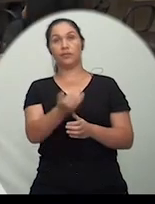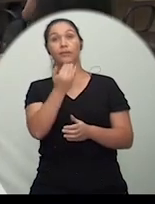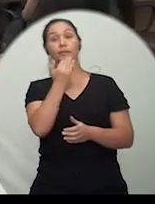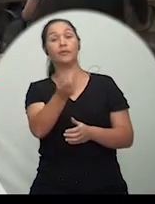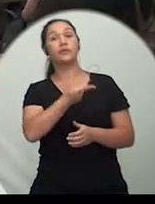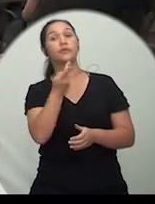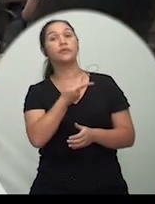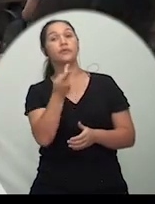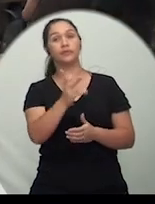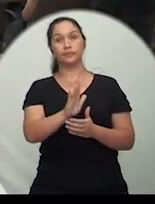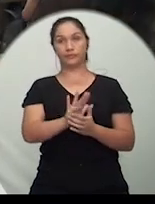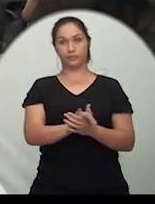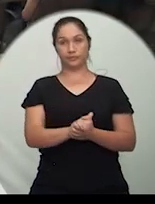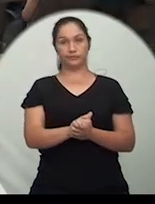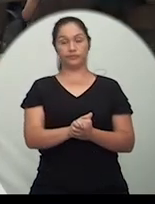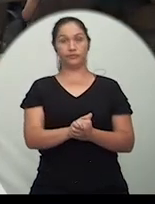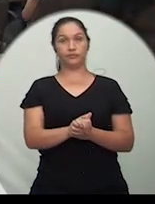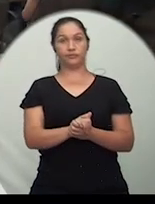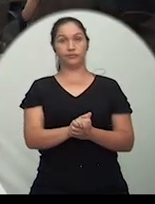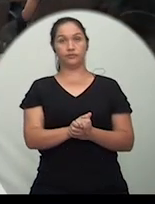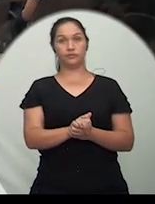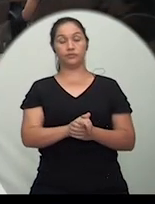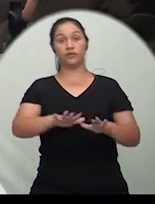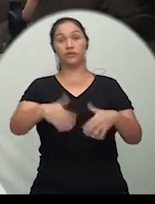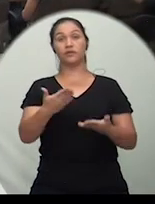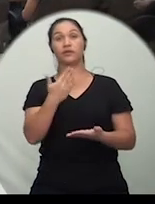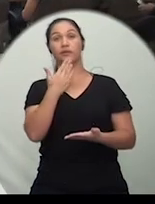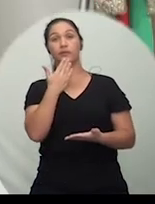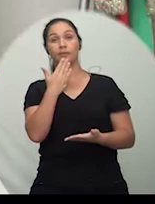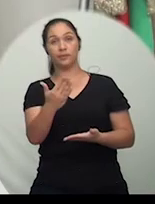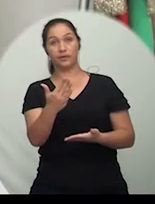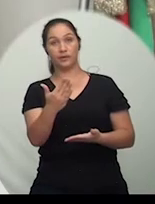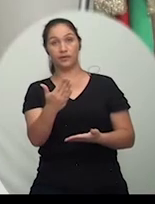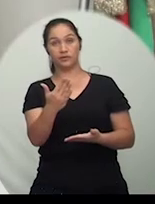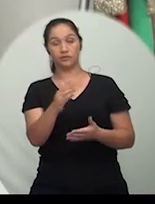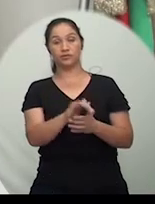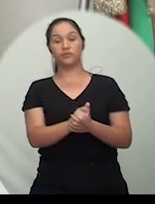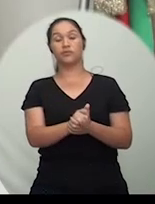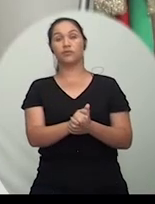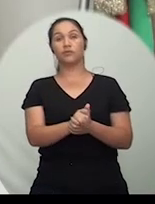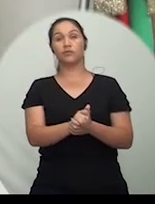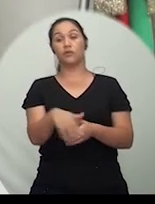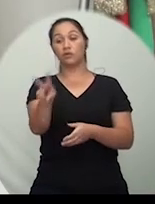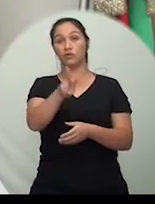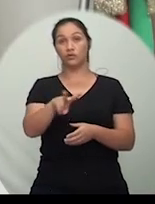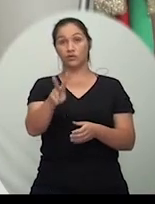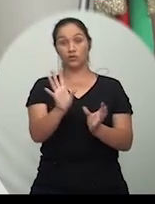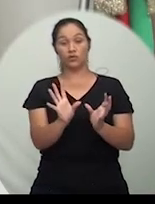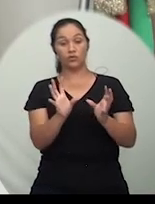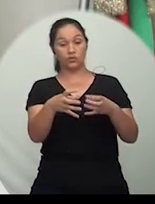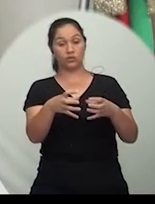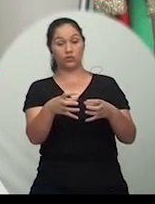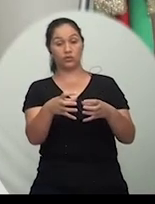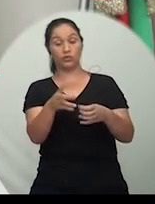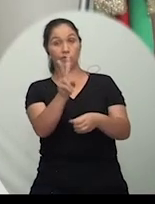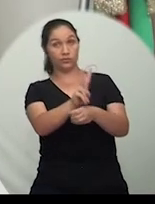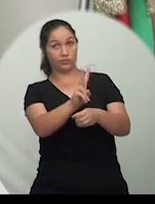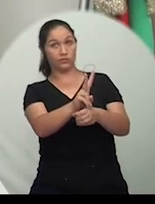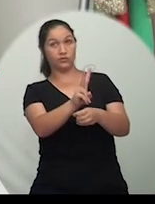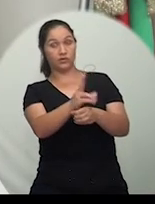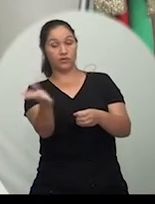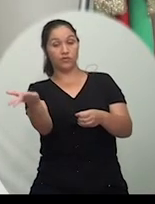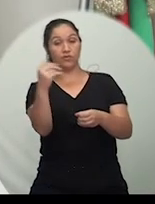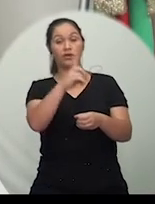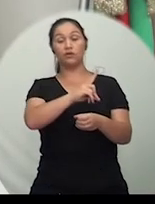Camila Nascimento. Essa questão de ordem é para convocar os membros da Comissão de Fiscalização e Orçamento para a reunião